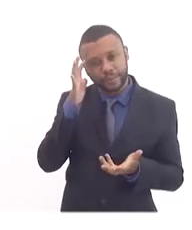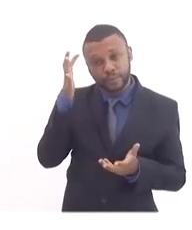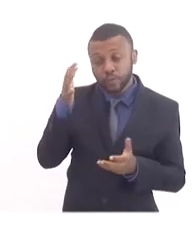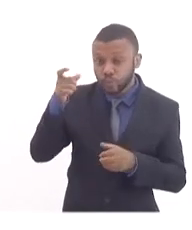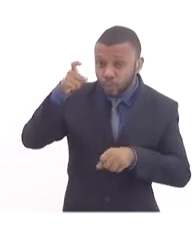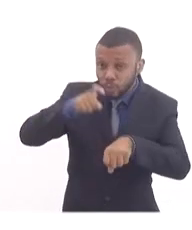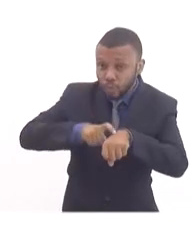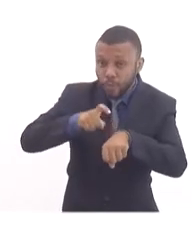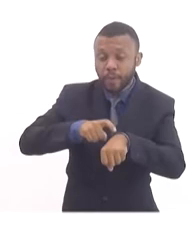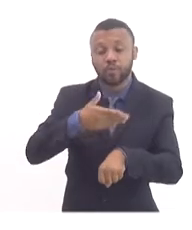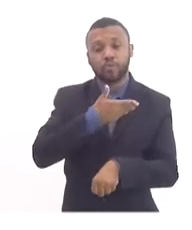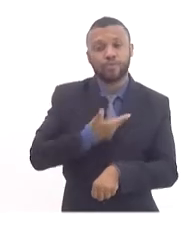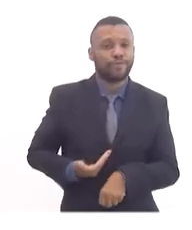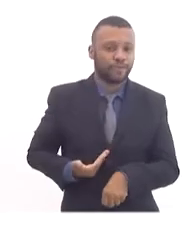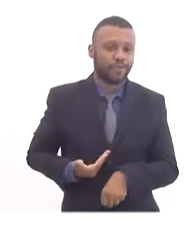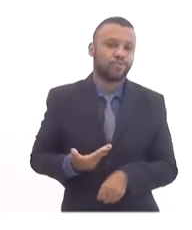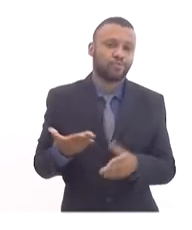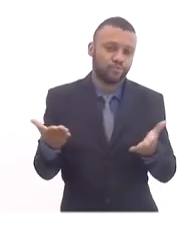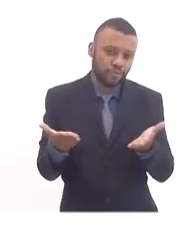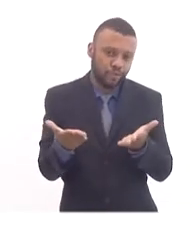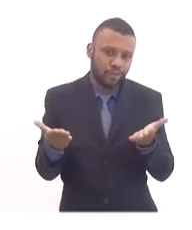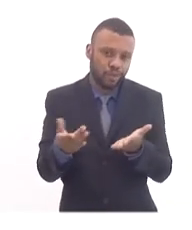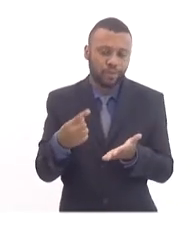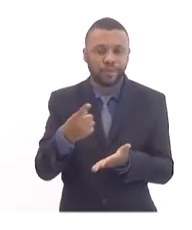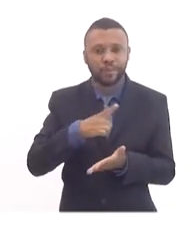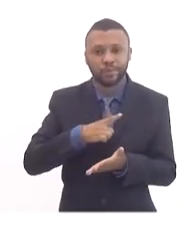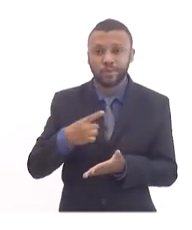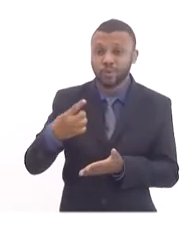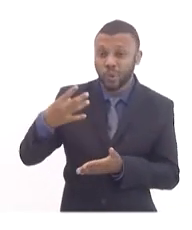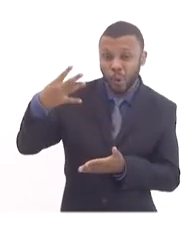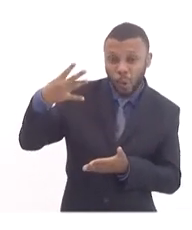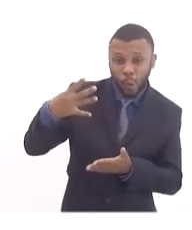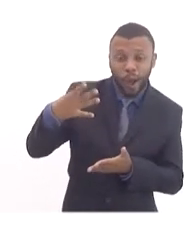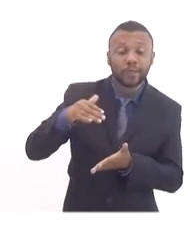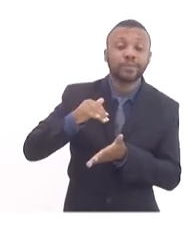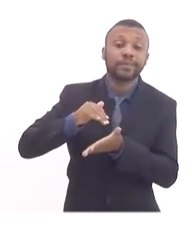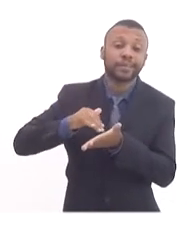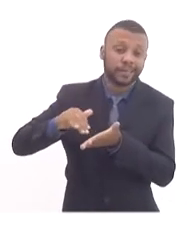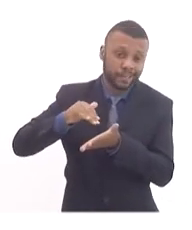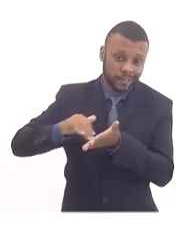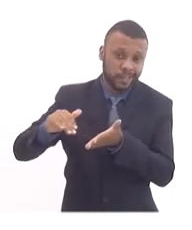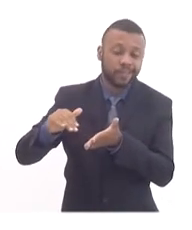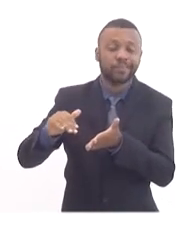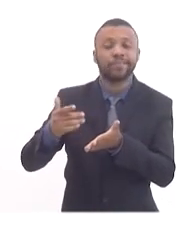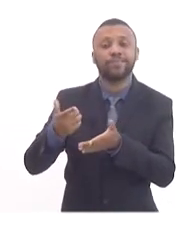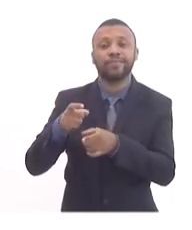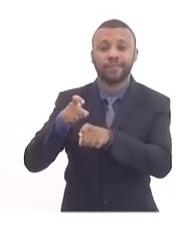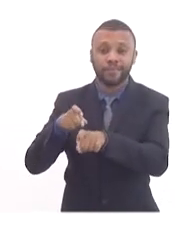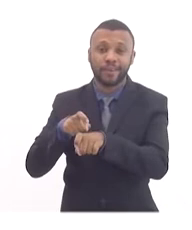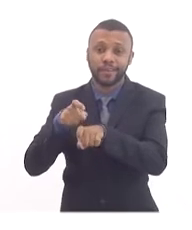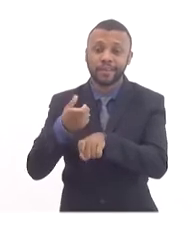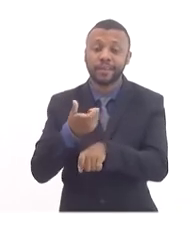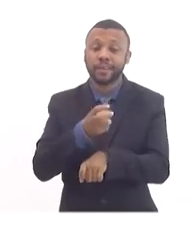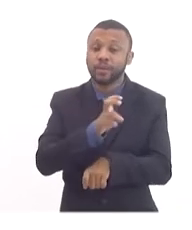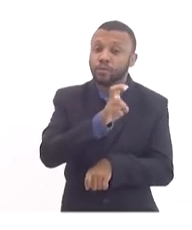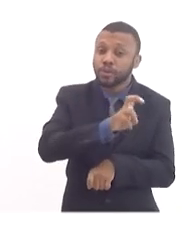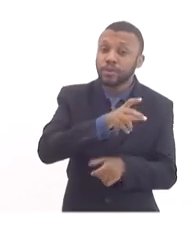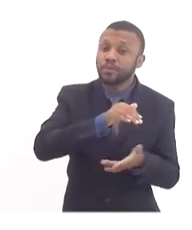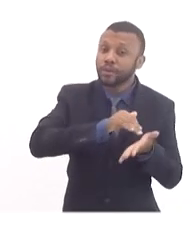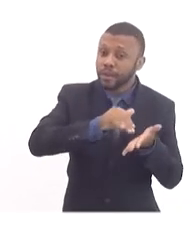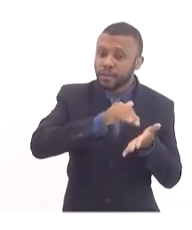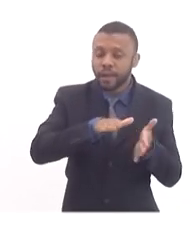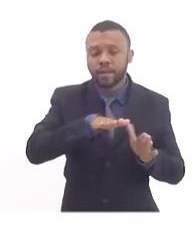se agrava na medida em que nós estamos no quarto secretário de fazenda e talvez no quinto você crê o envolvimento